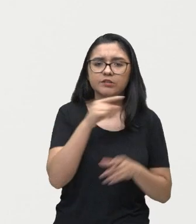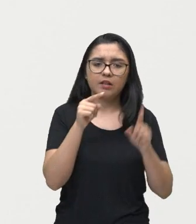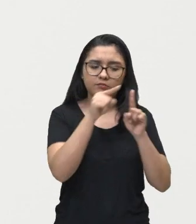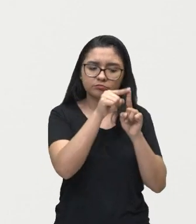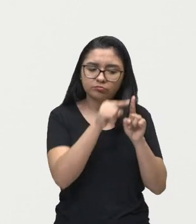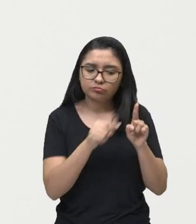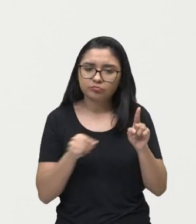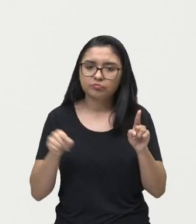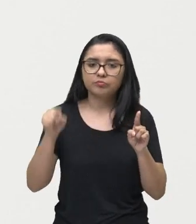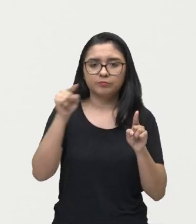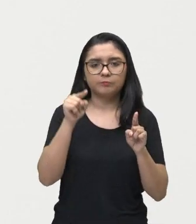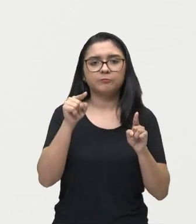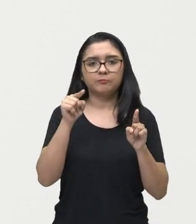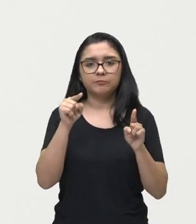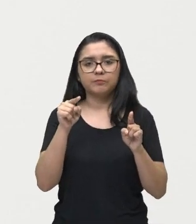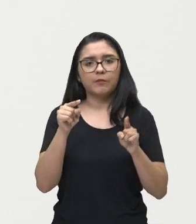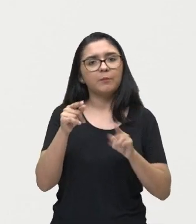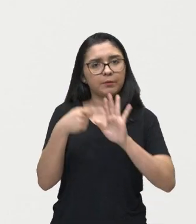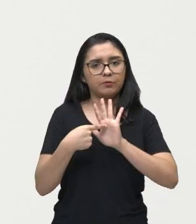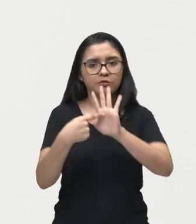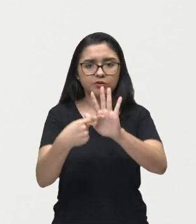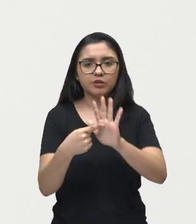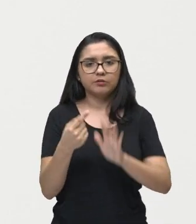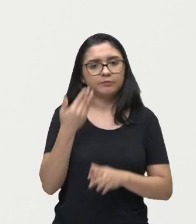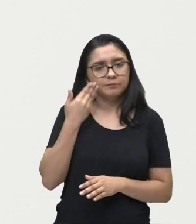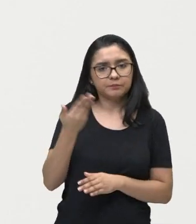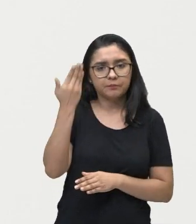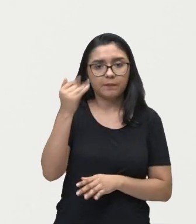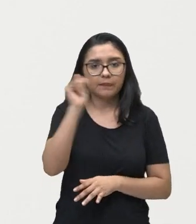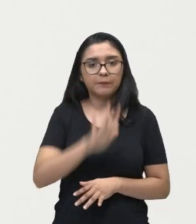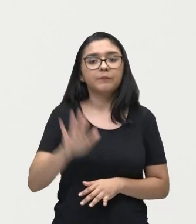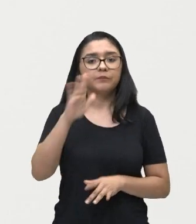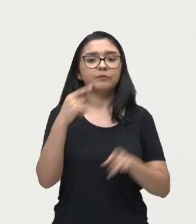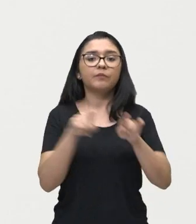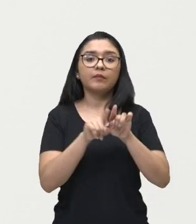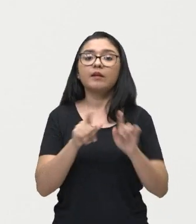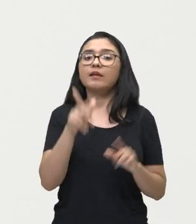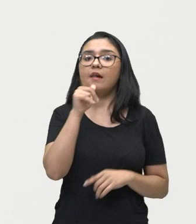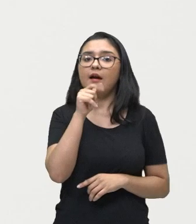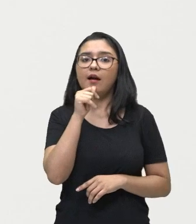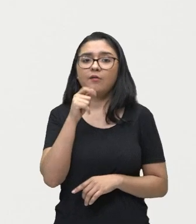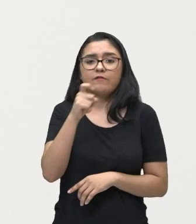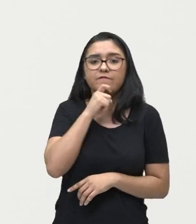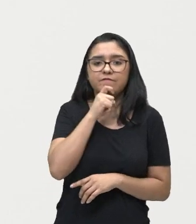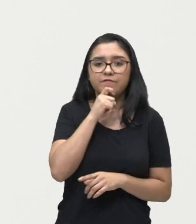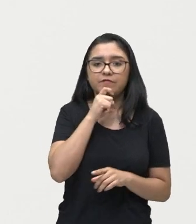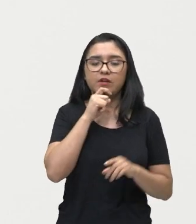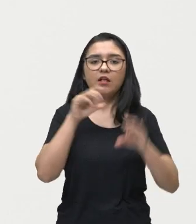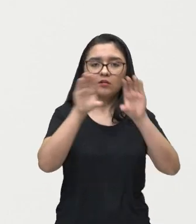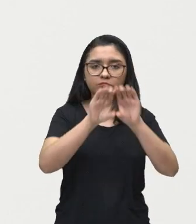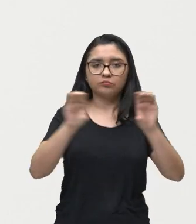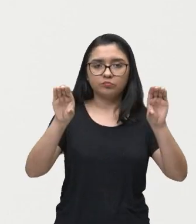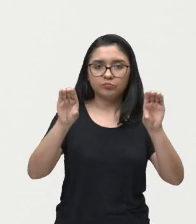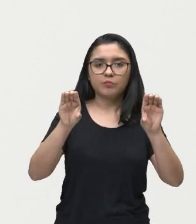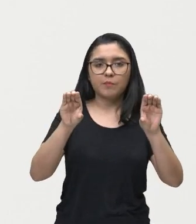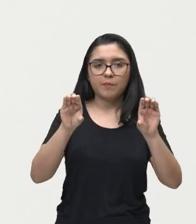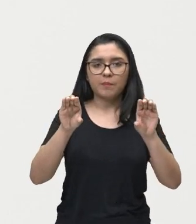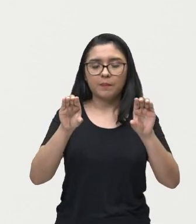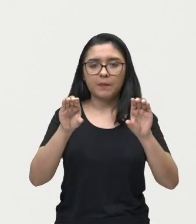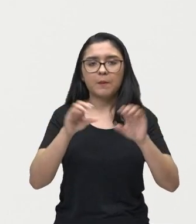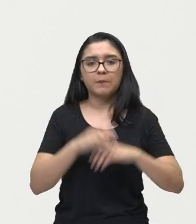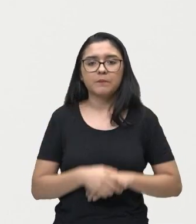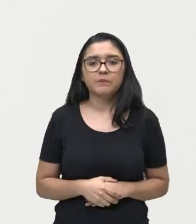temos aí nas duas setas. Enquanto a água fria, na parte superior,